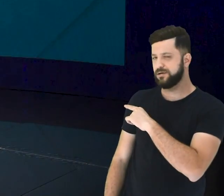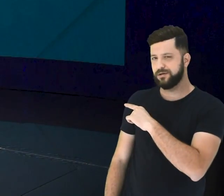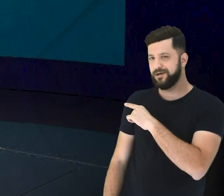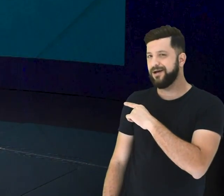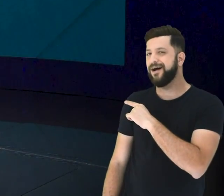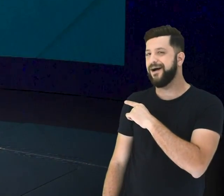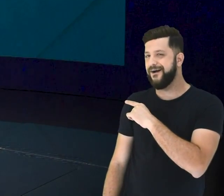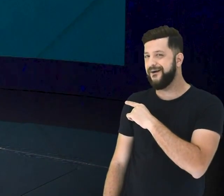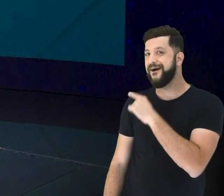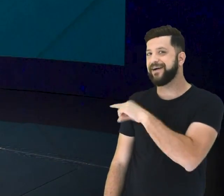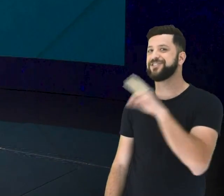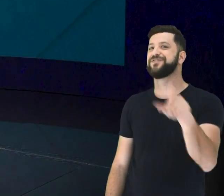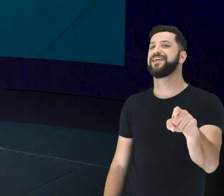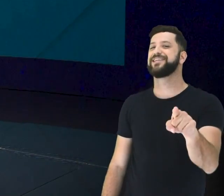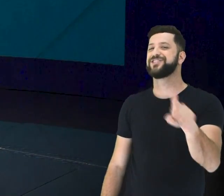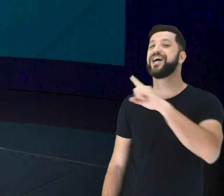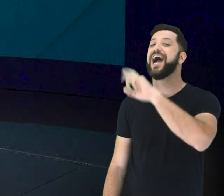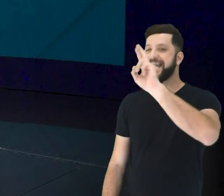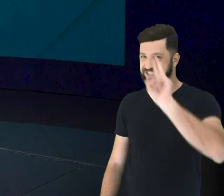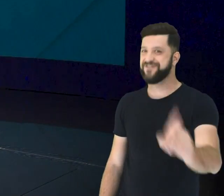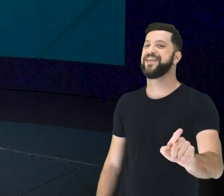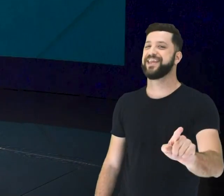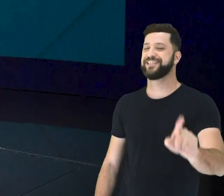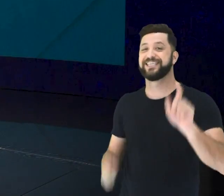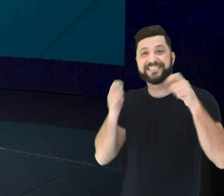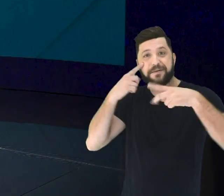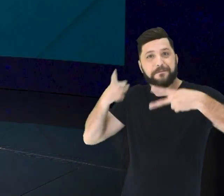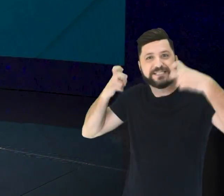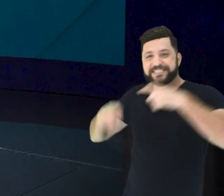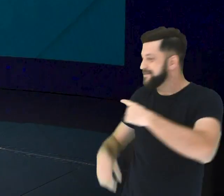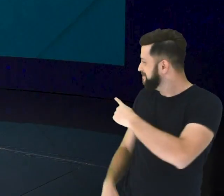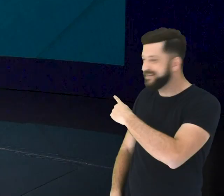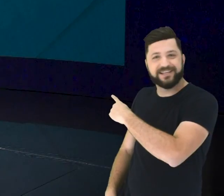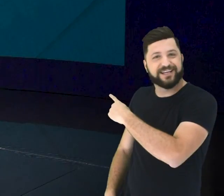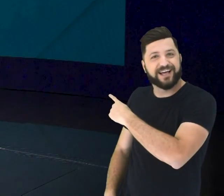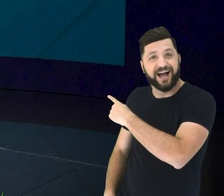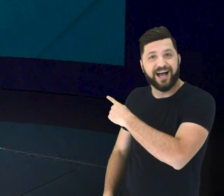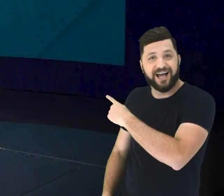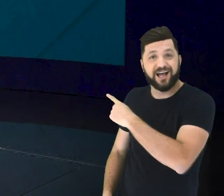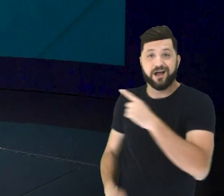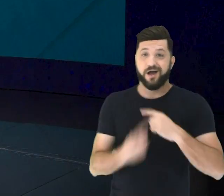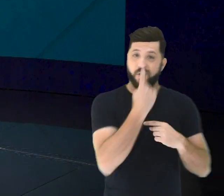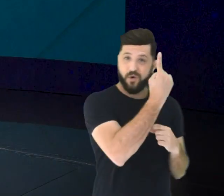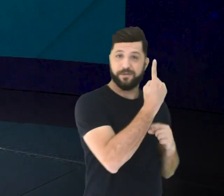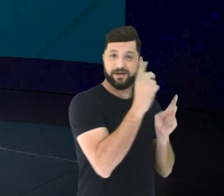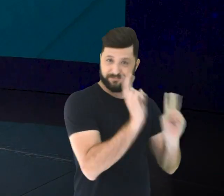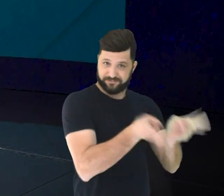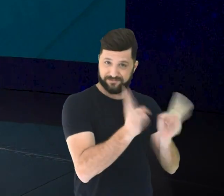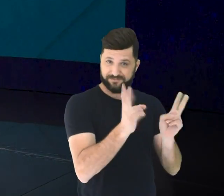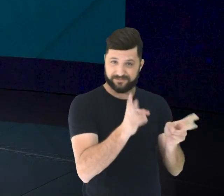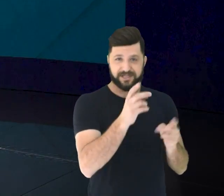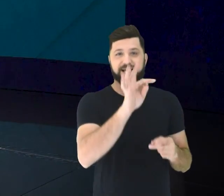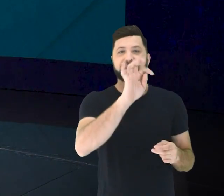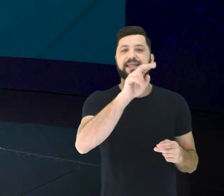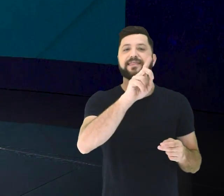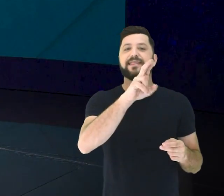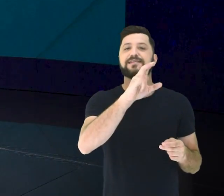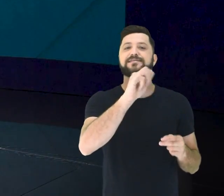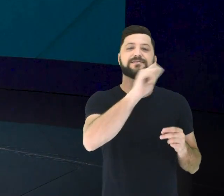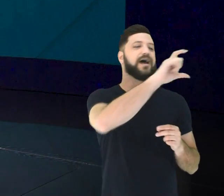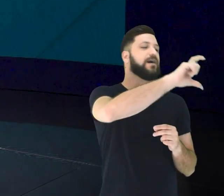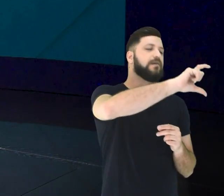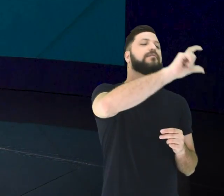uma formação da perna uma região sem reteste notic Depois dessa barra de tendência e essa barra de